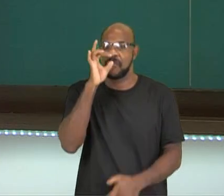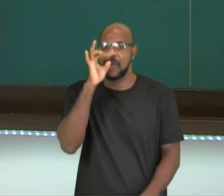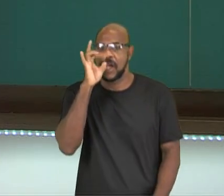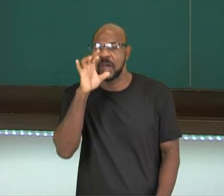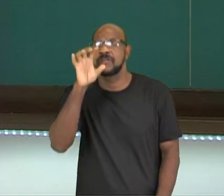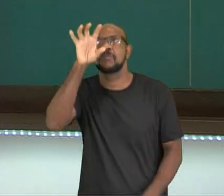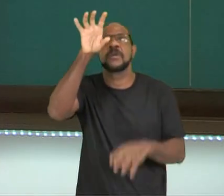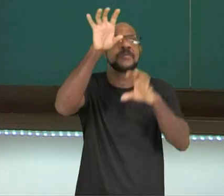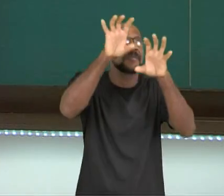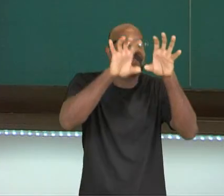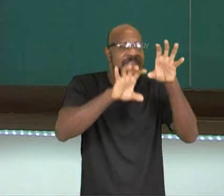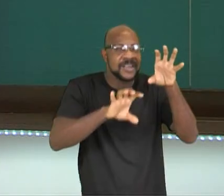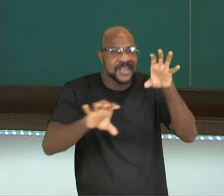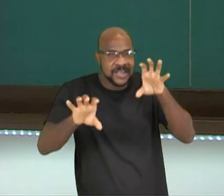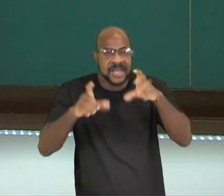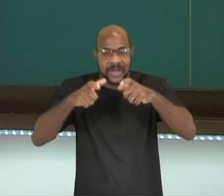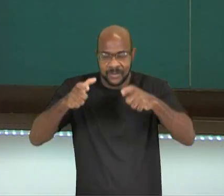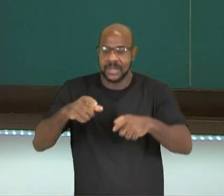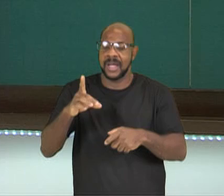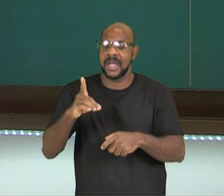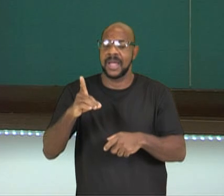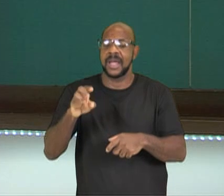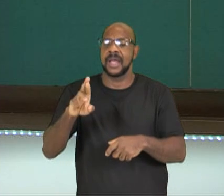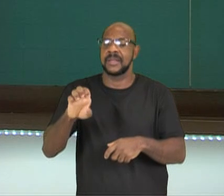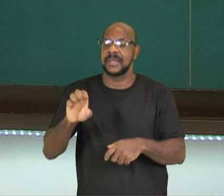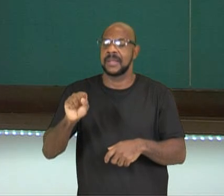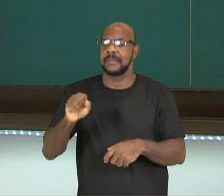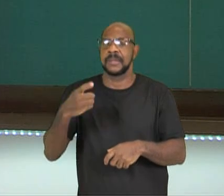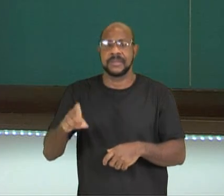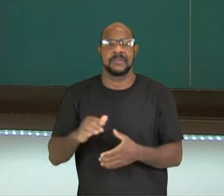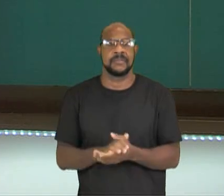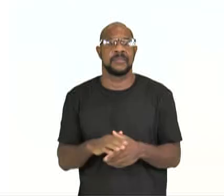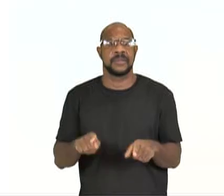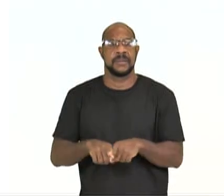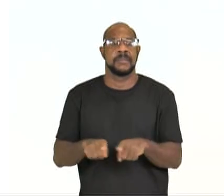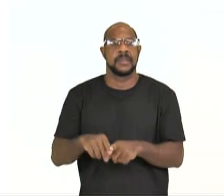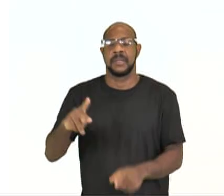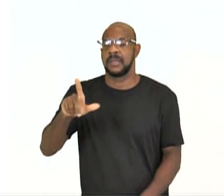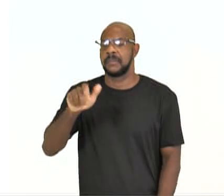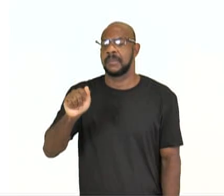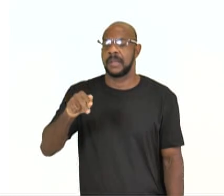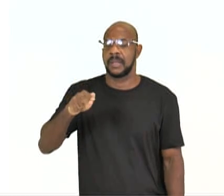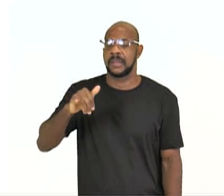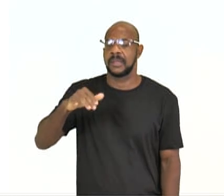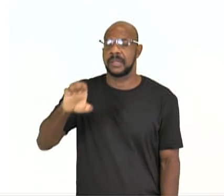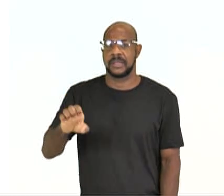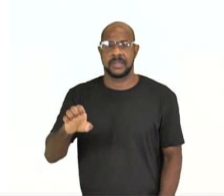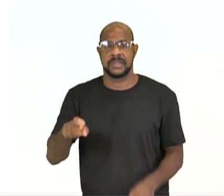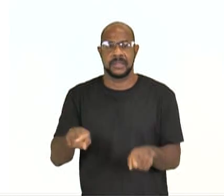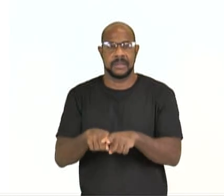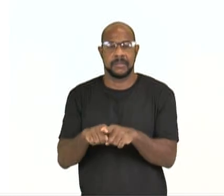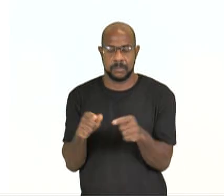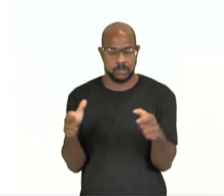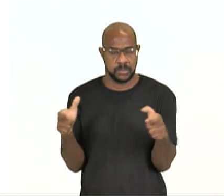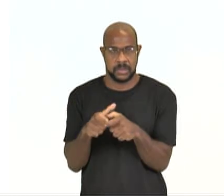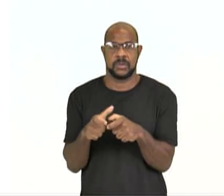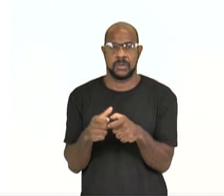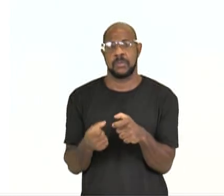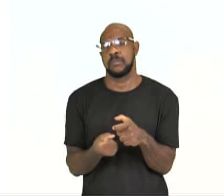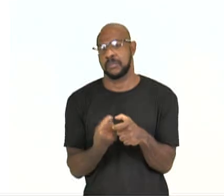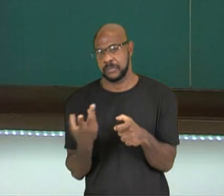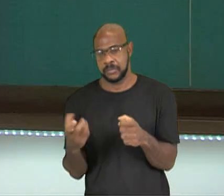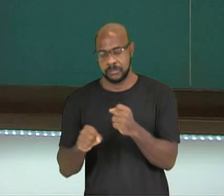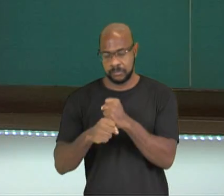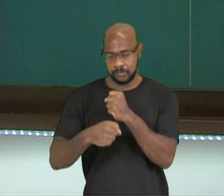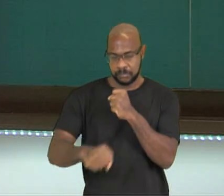mapa, são todas áreas de depressões. E as áreas de planícies ali, um pouco menor em quantidade, né, em